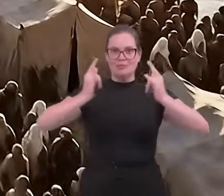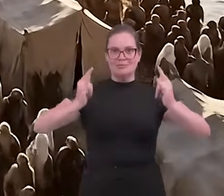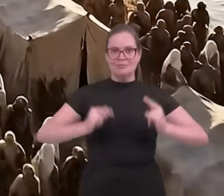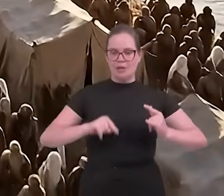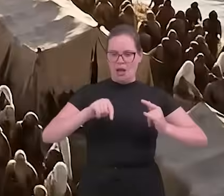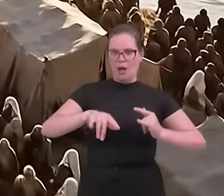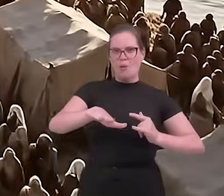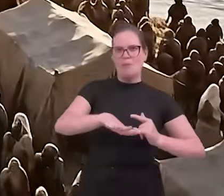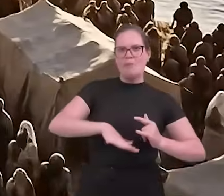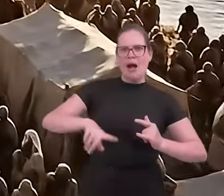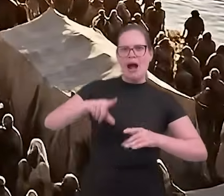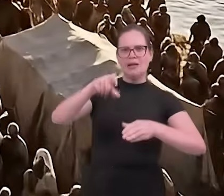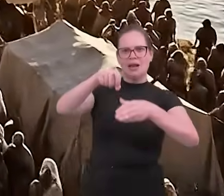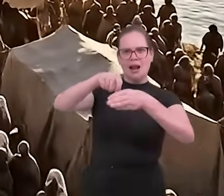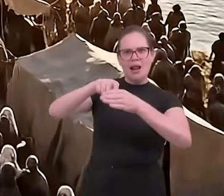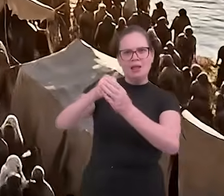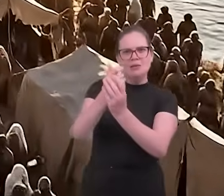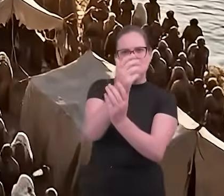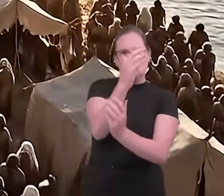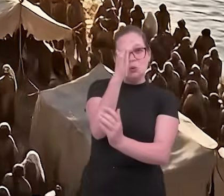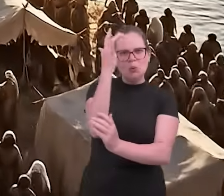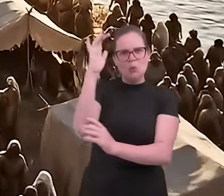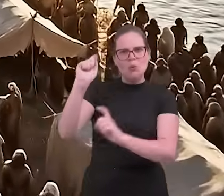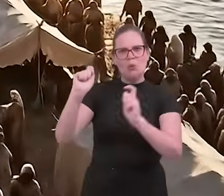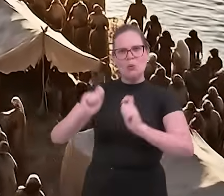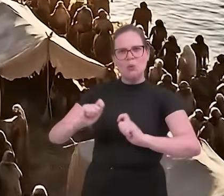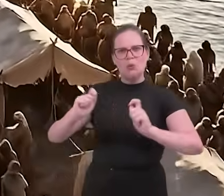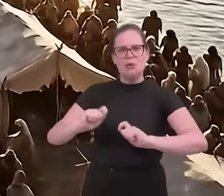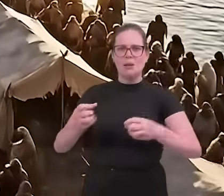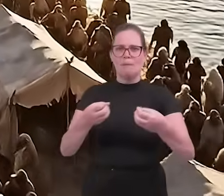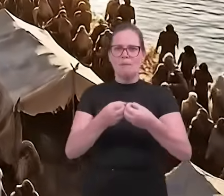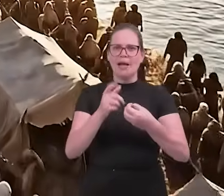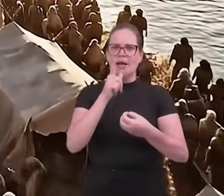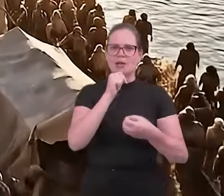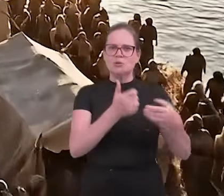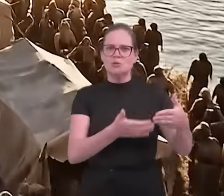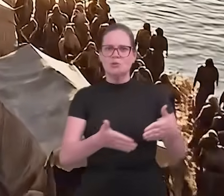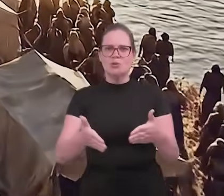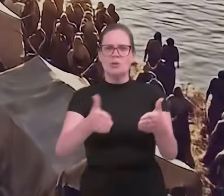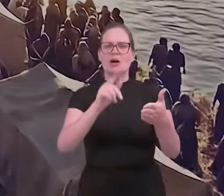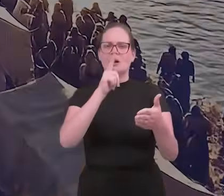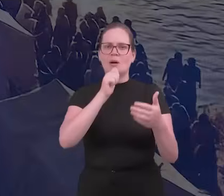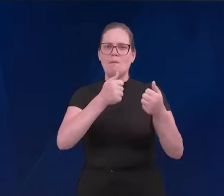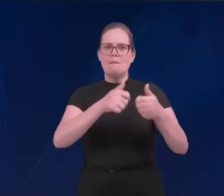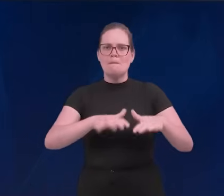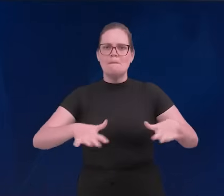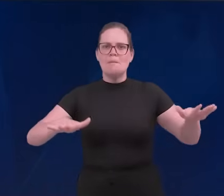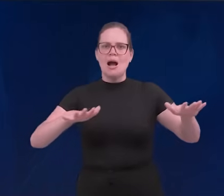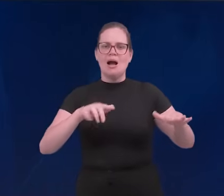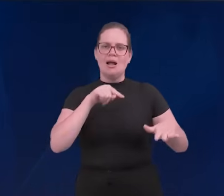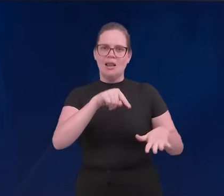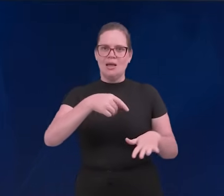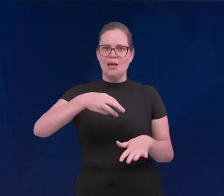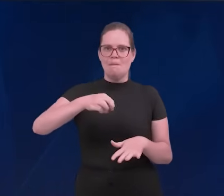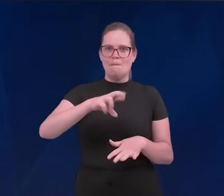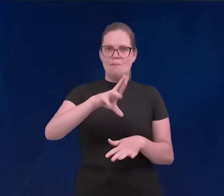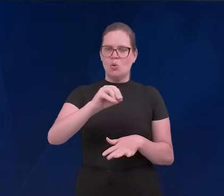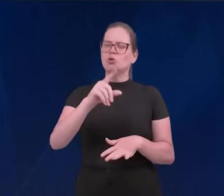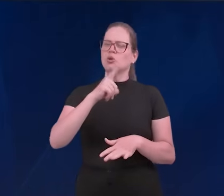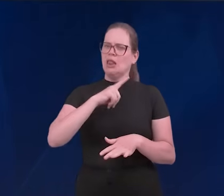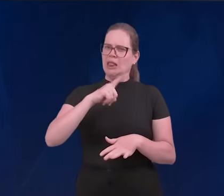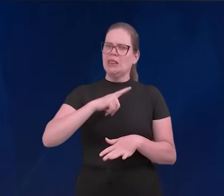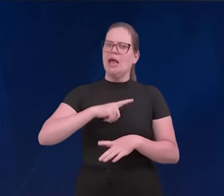região fértil, no planalto leste do Mar Morto, rica em agricultura